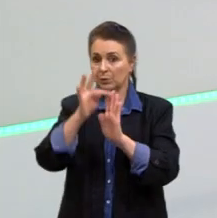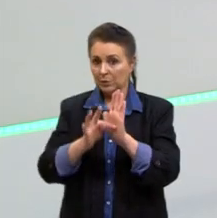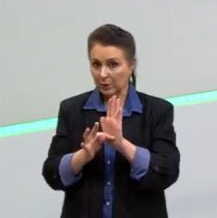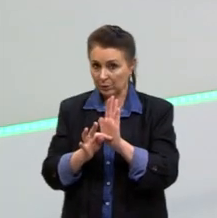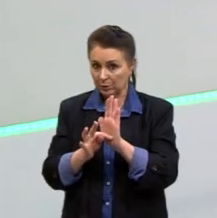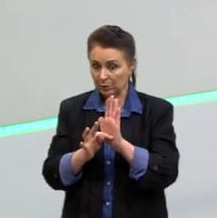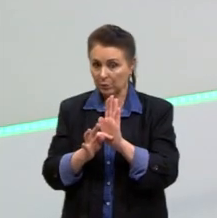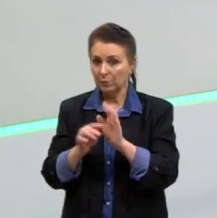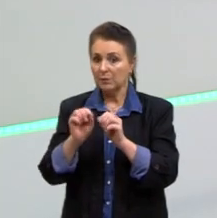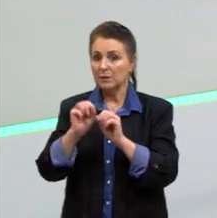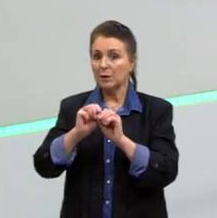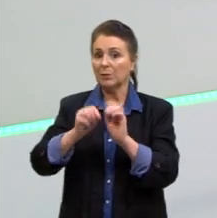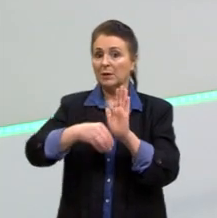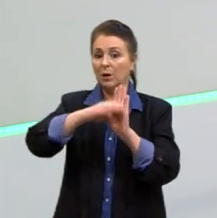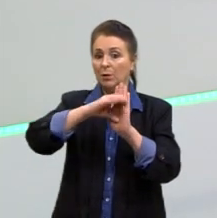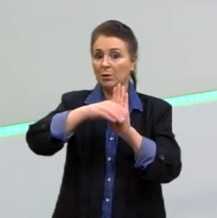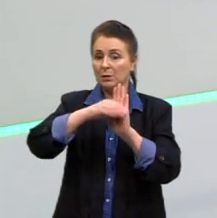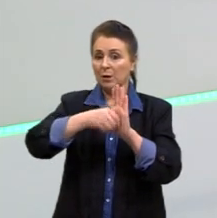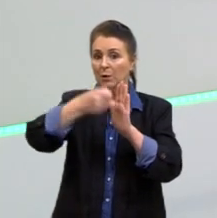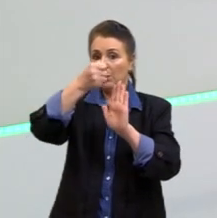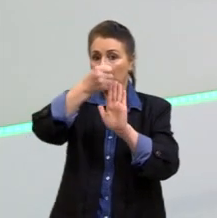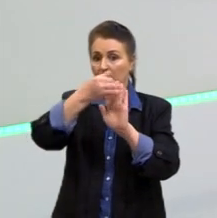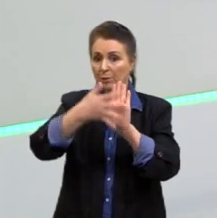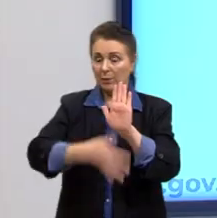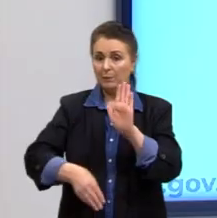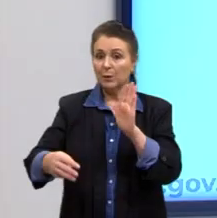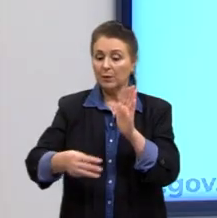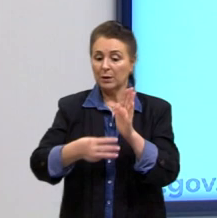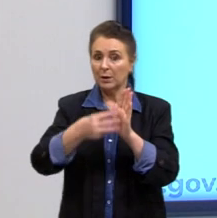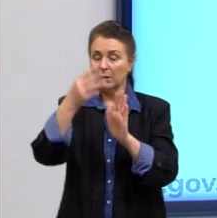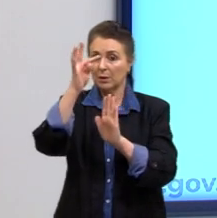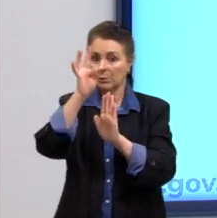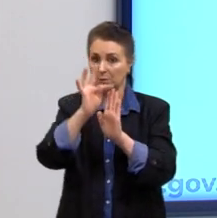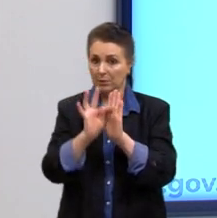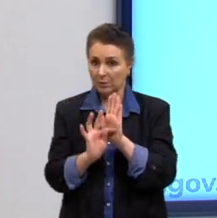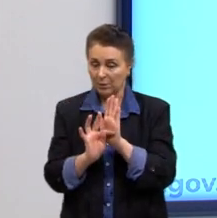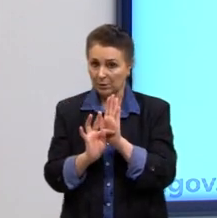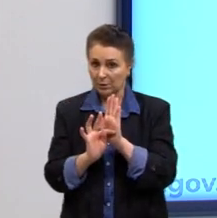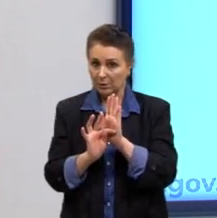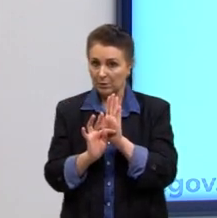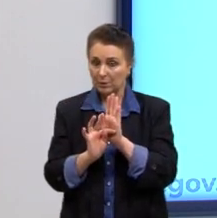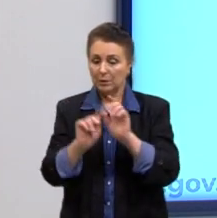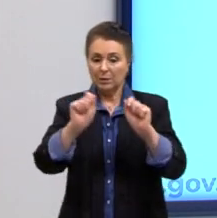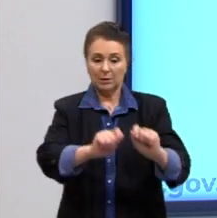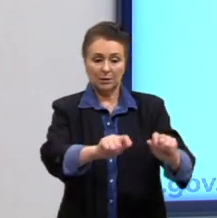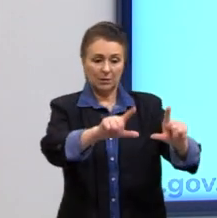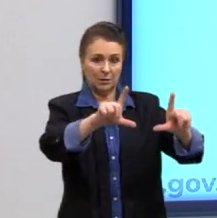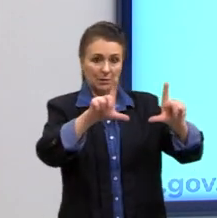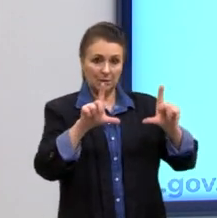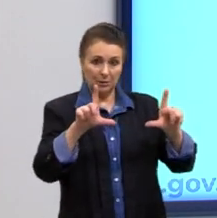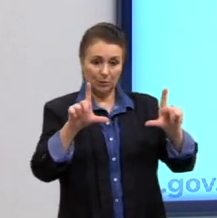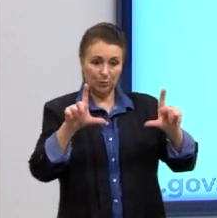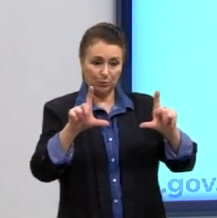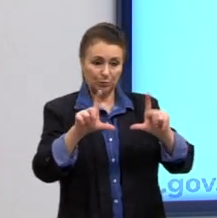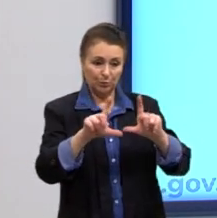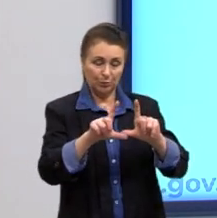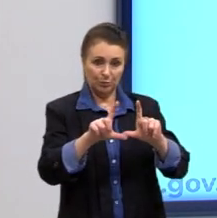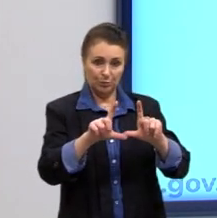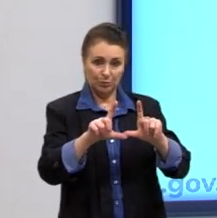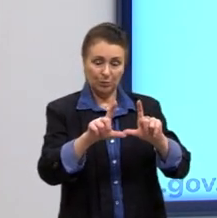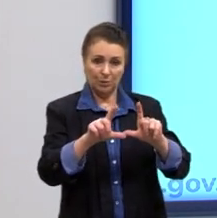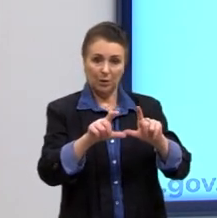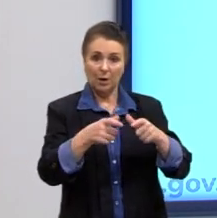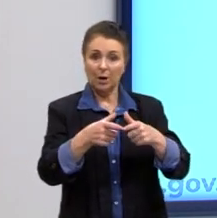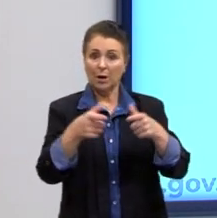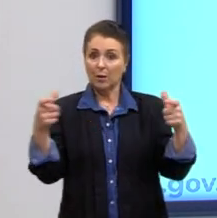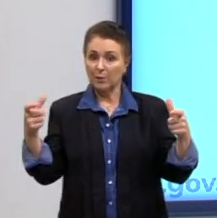essa definição. O terceiro texto, da telona para as telinhas. Cresce o